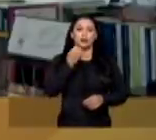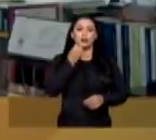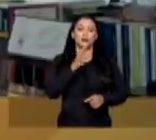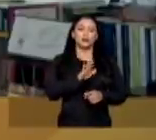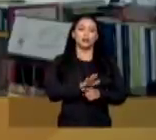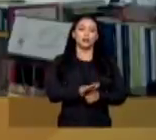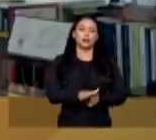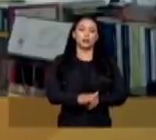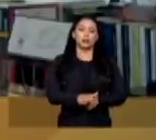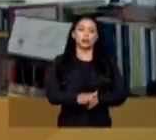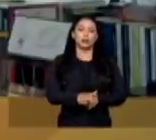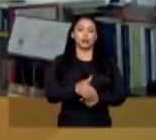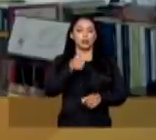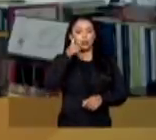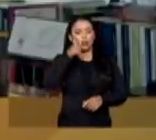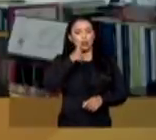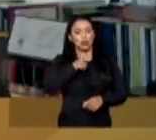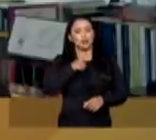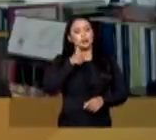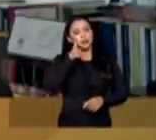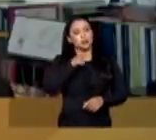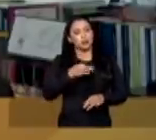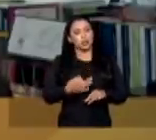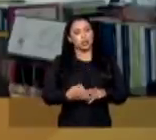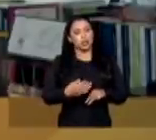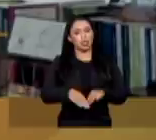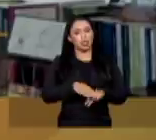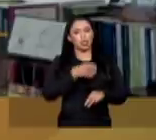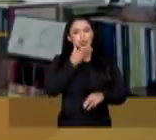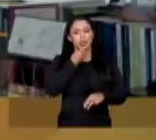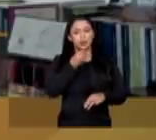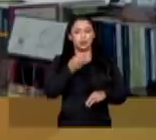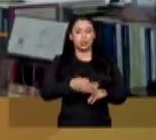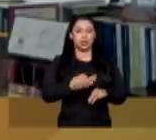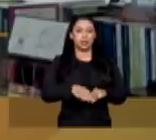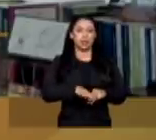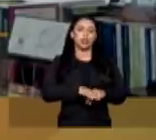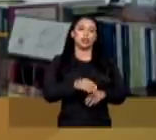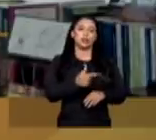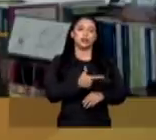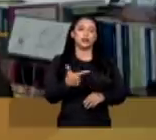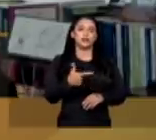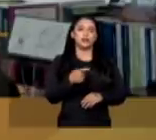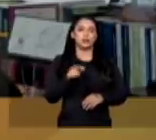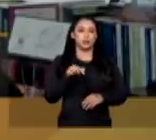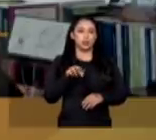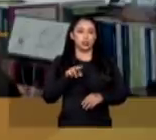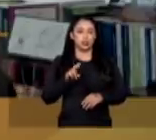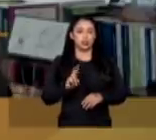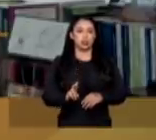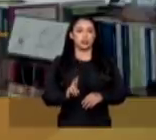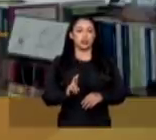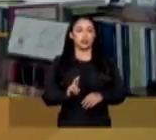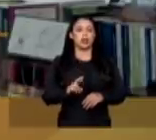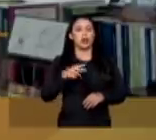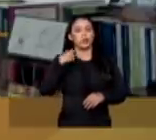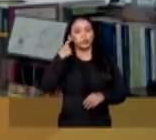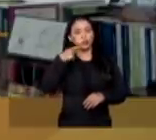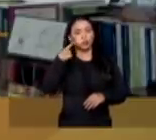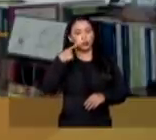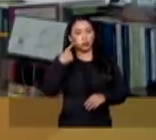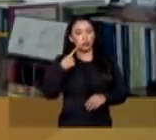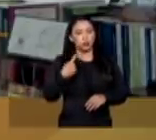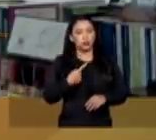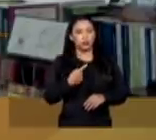senhor presidente, senhoras ministras, senhores ministros, senhor vice-procurador-geral da República, doutor Cristiano